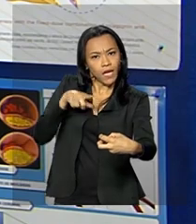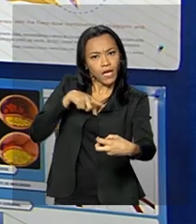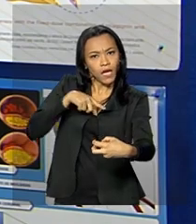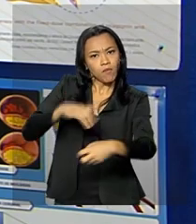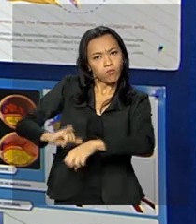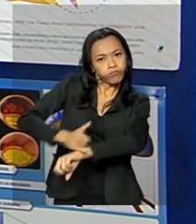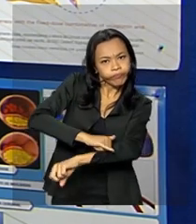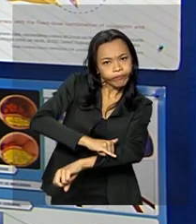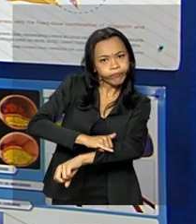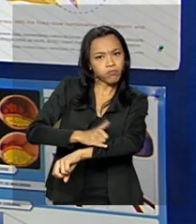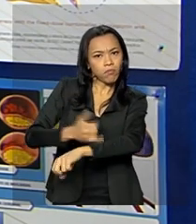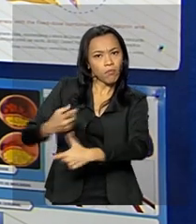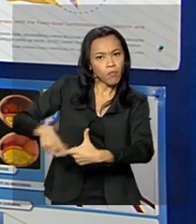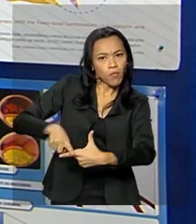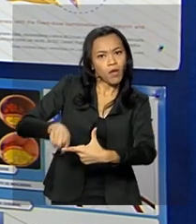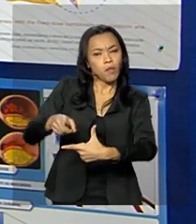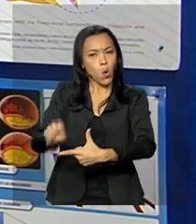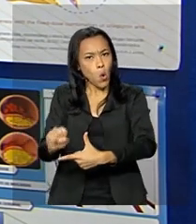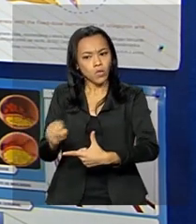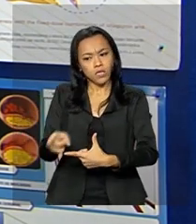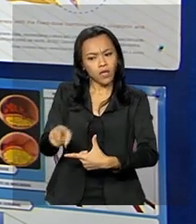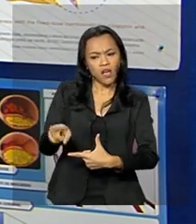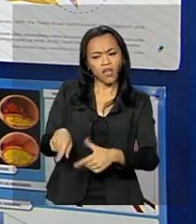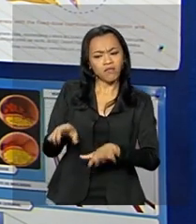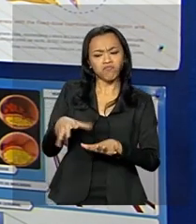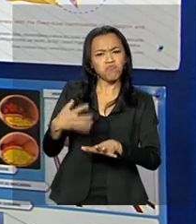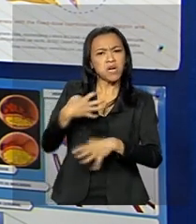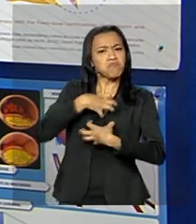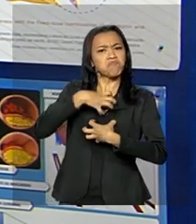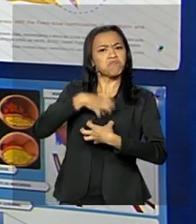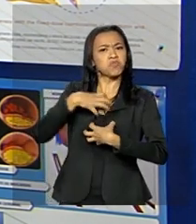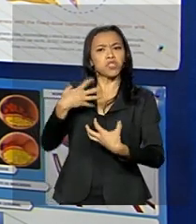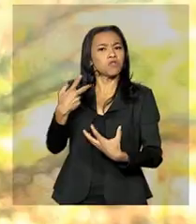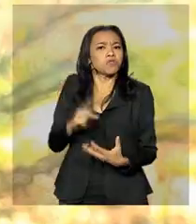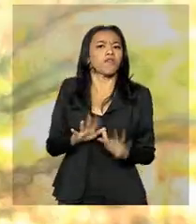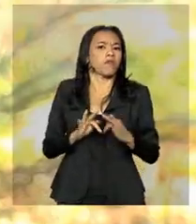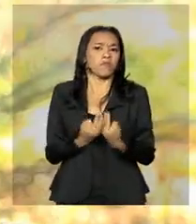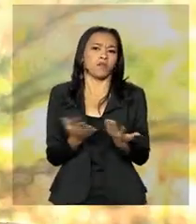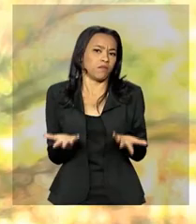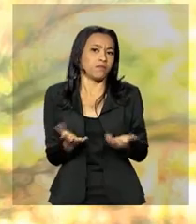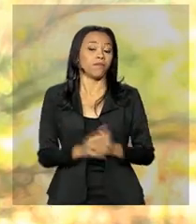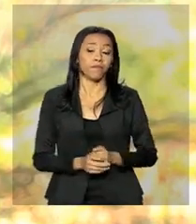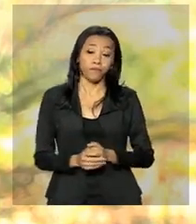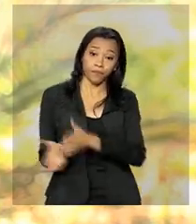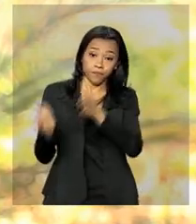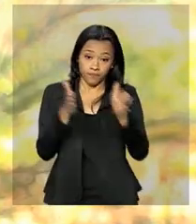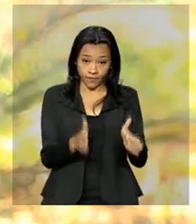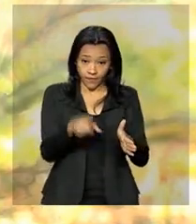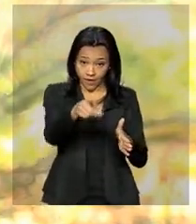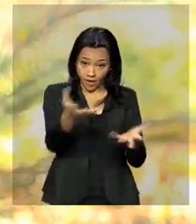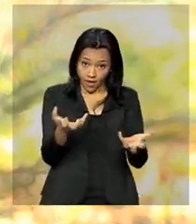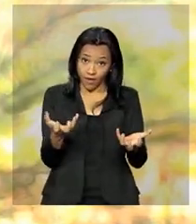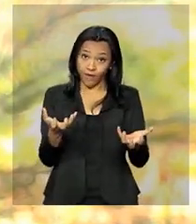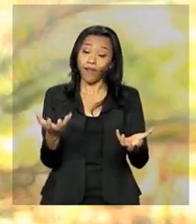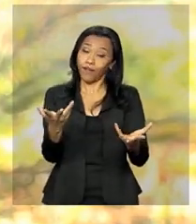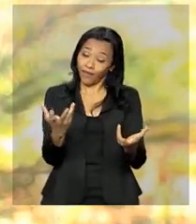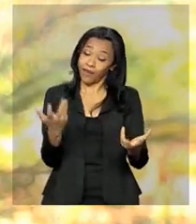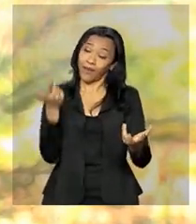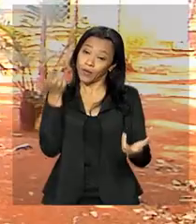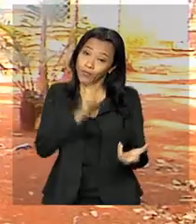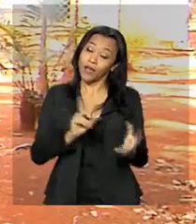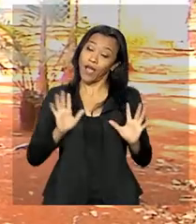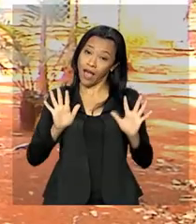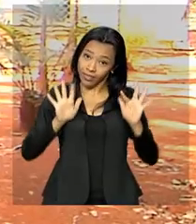de sobrepeso e obesidade ou se é só uma característica familiar. Kélcia agora espera ter força para ir até o